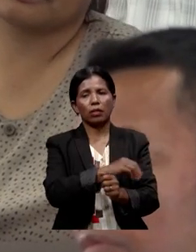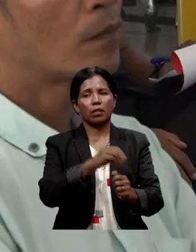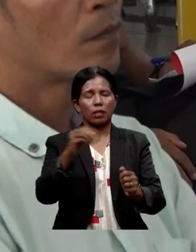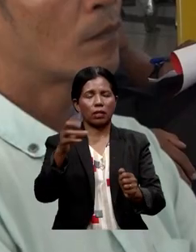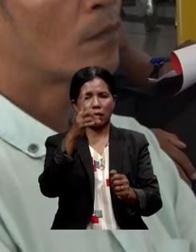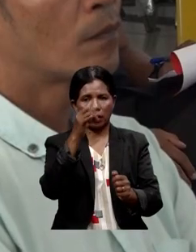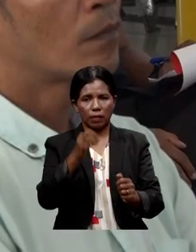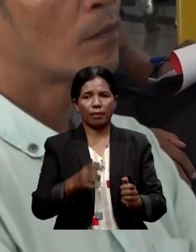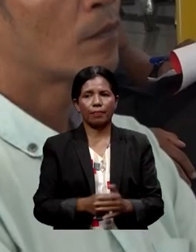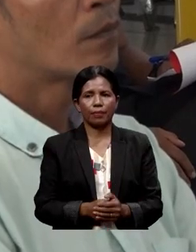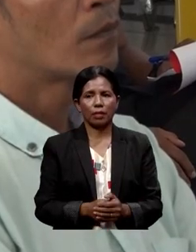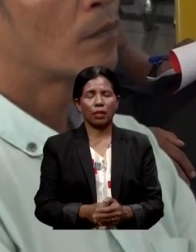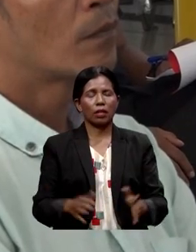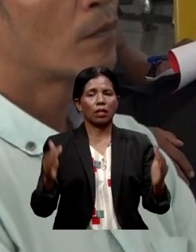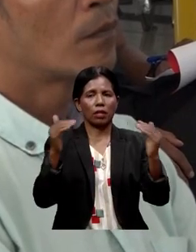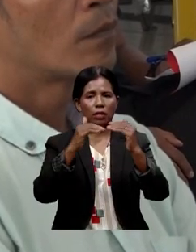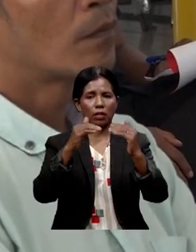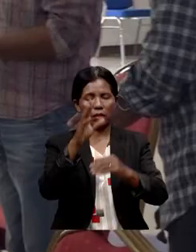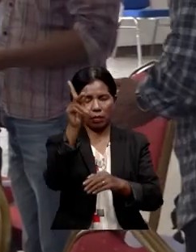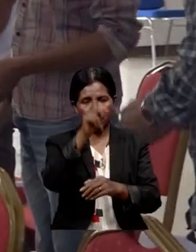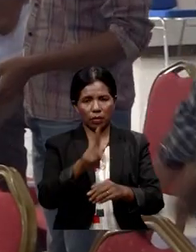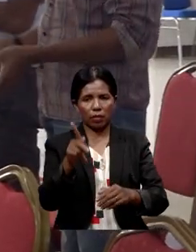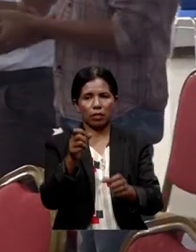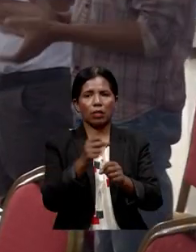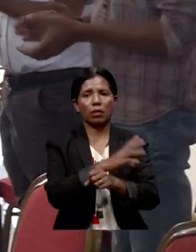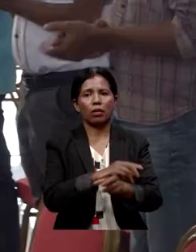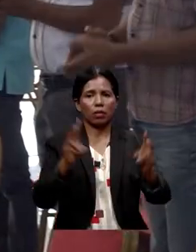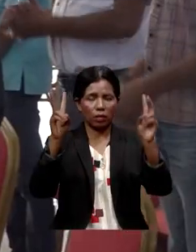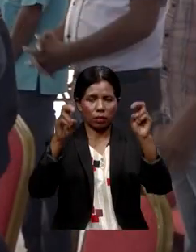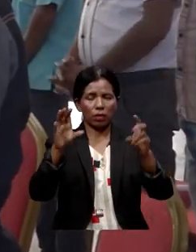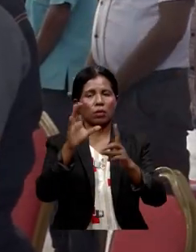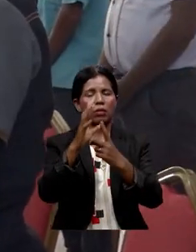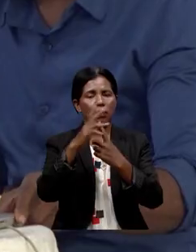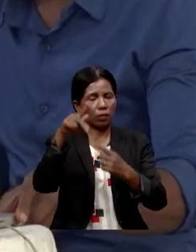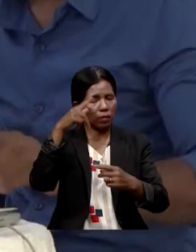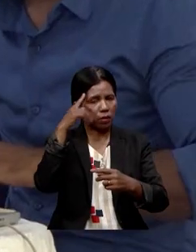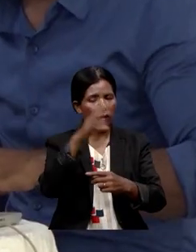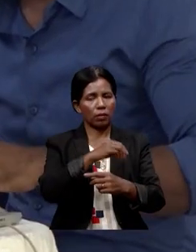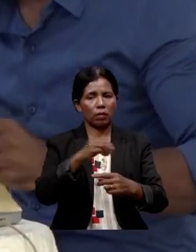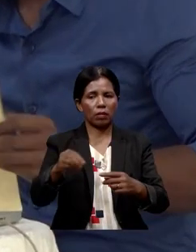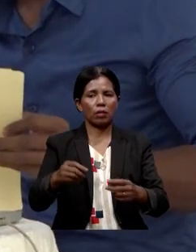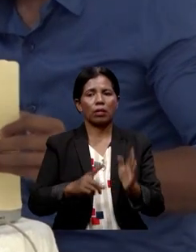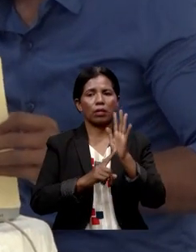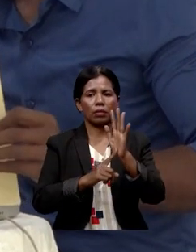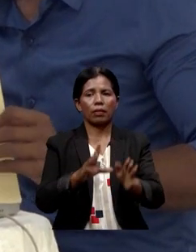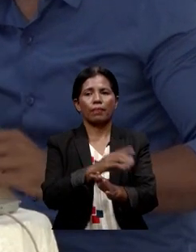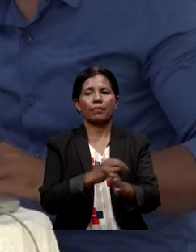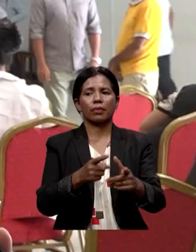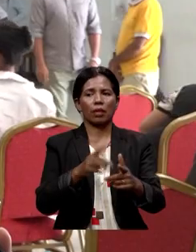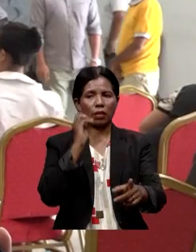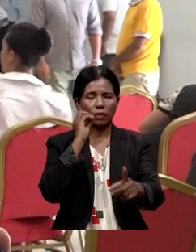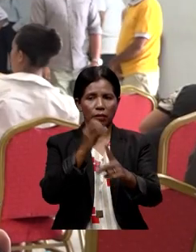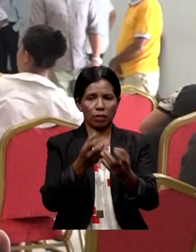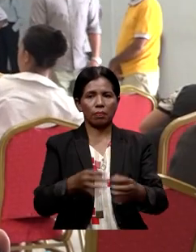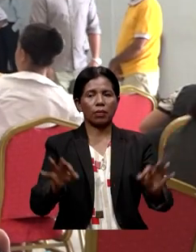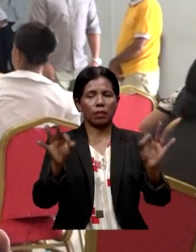Dili. Encontro coordenação da pesquisa né, com o tema cultura política no comportamento eleitoral. Objetivo importante